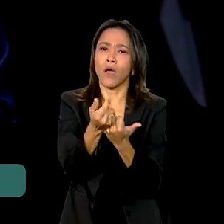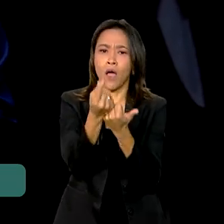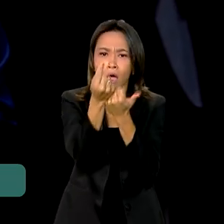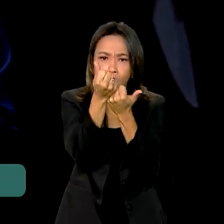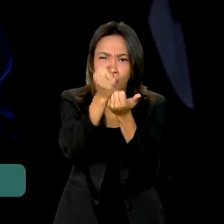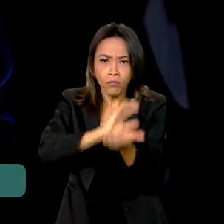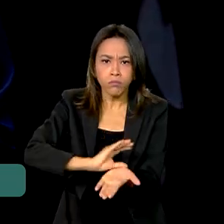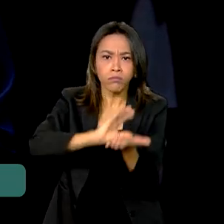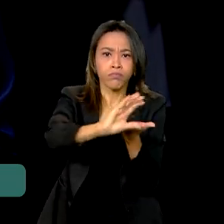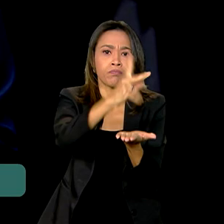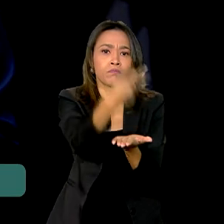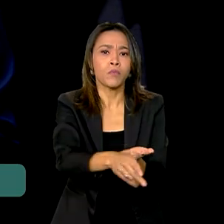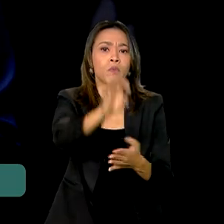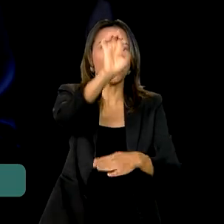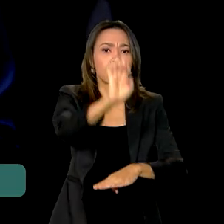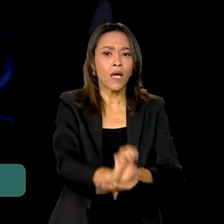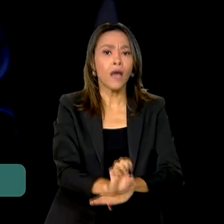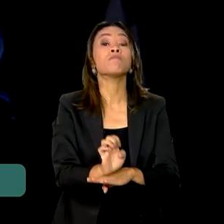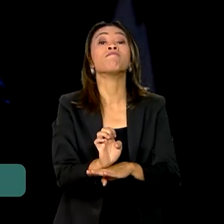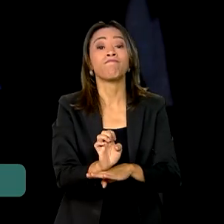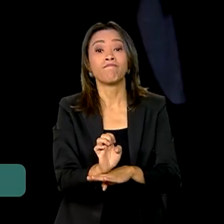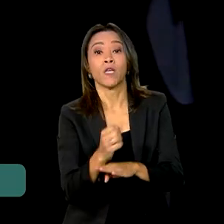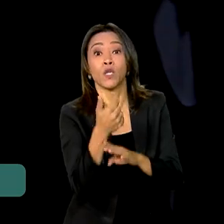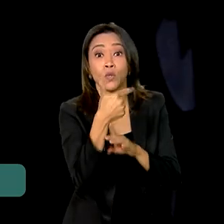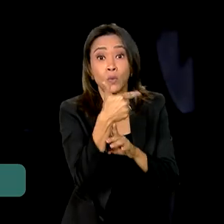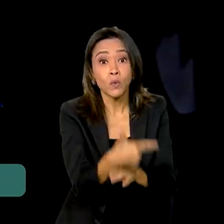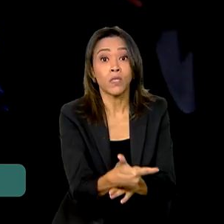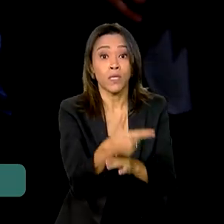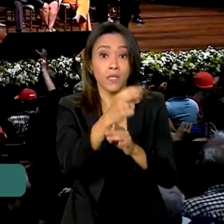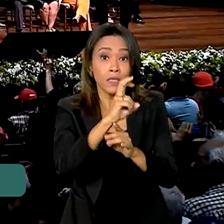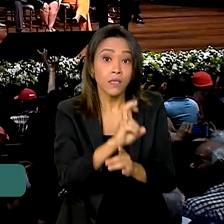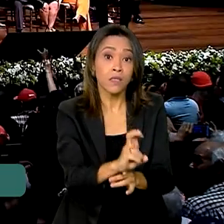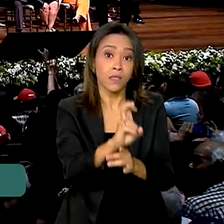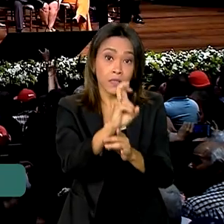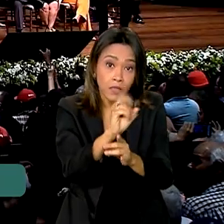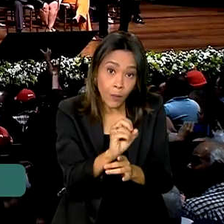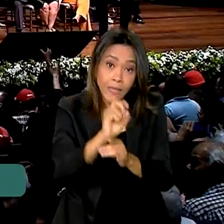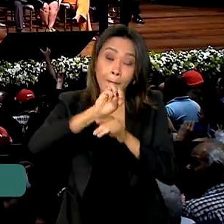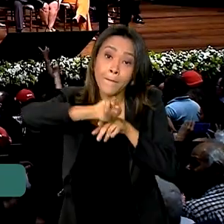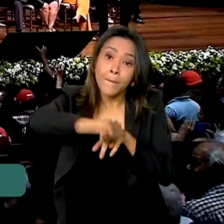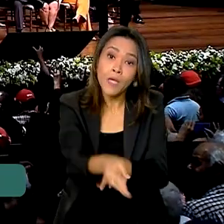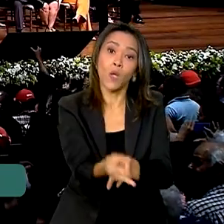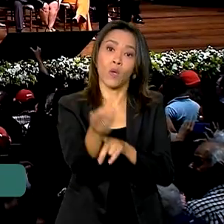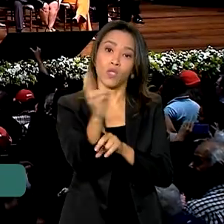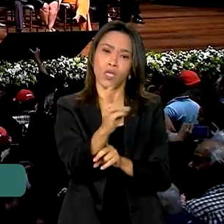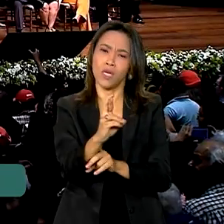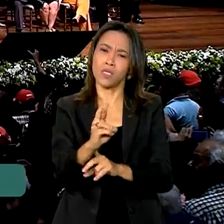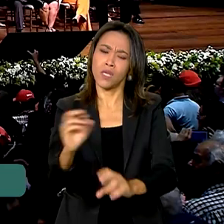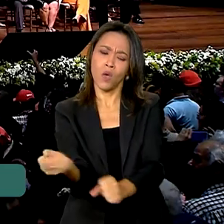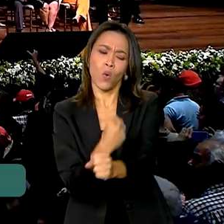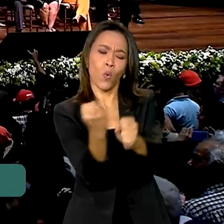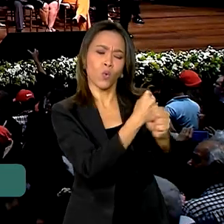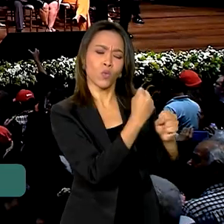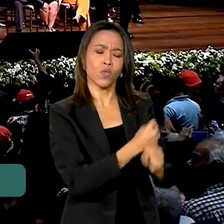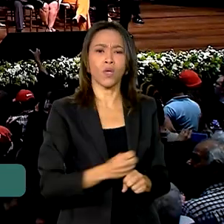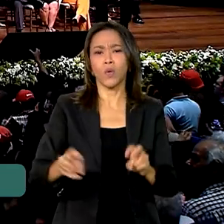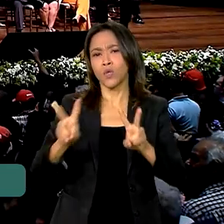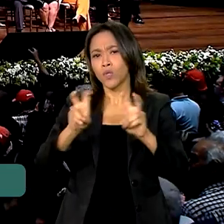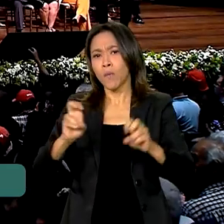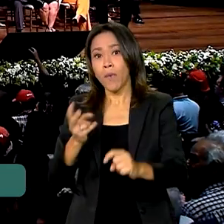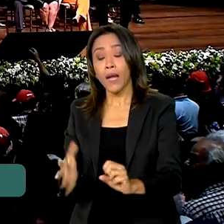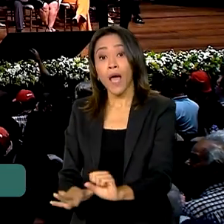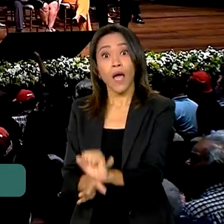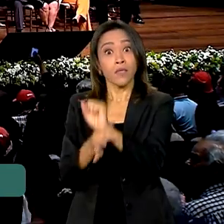federais em Minas Gerais da ordem de 250 milhões de reais em obras de proteção do